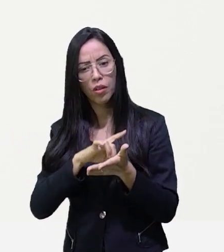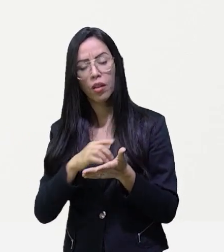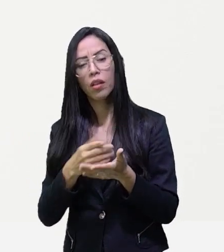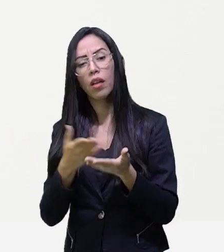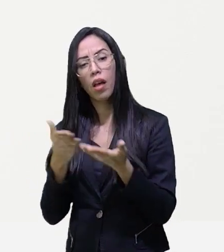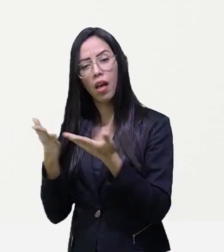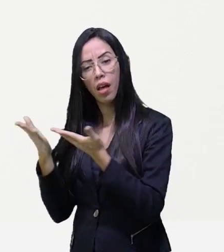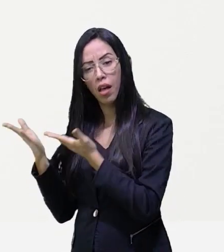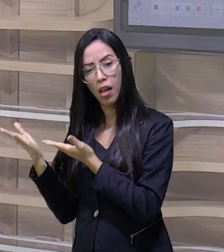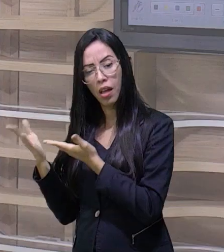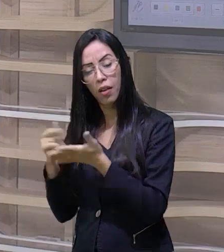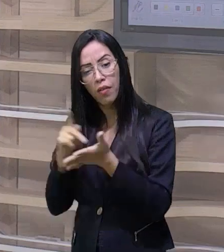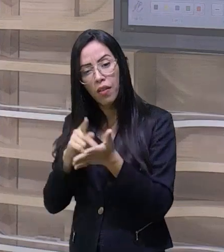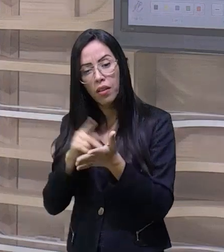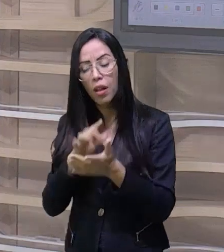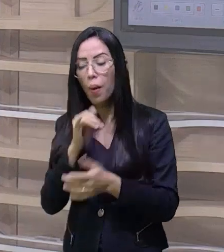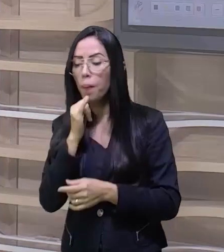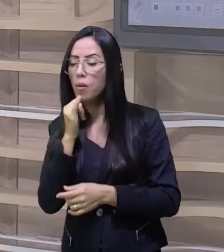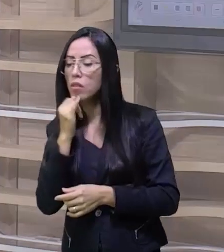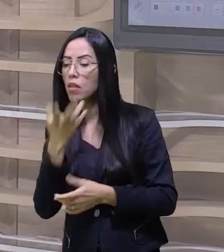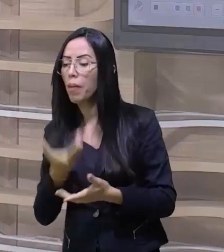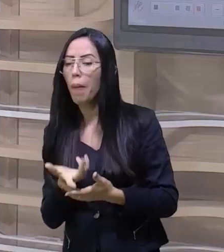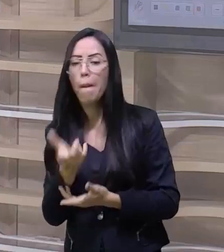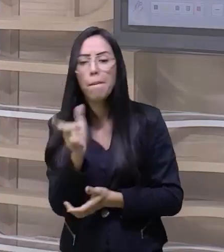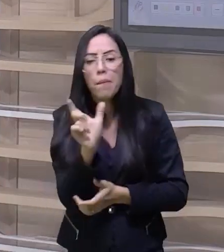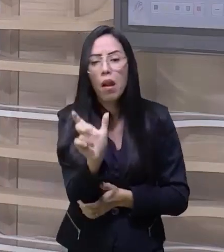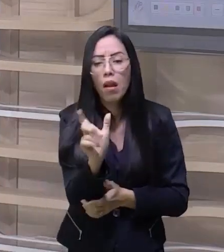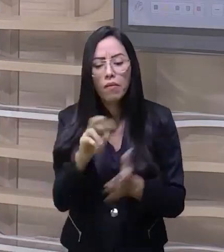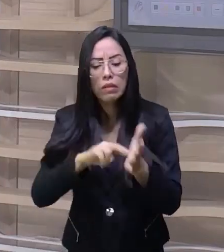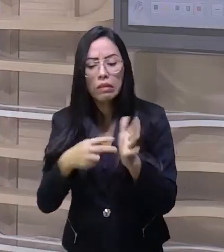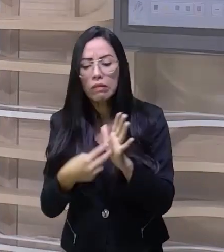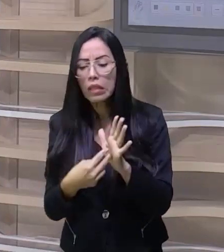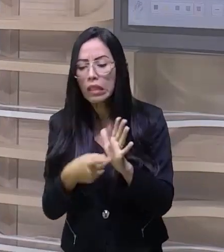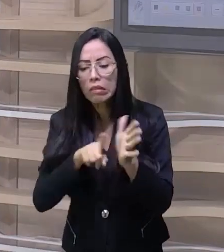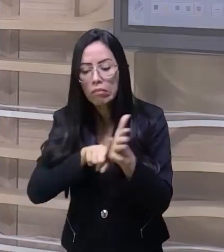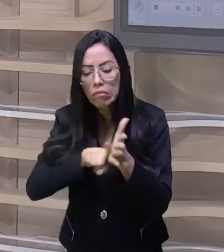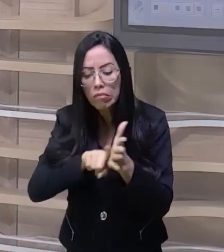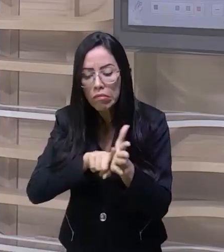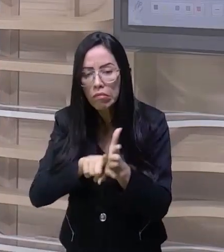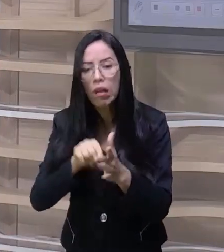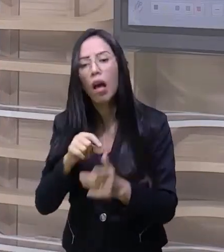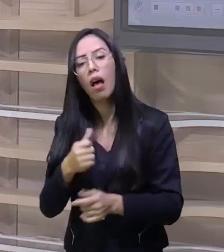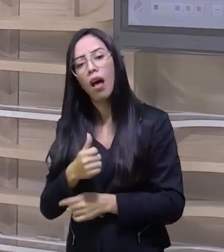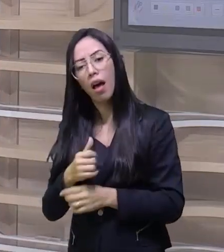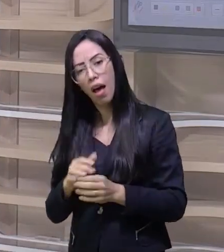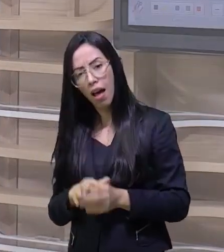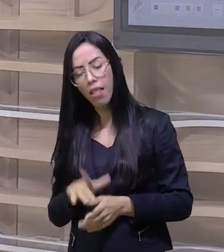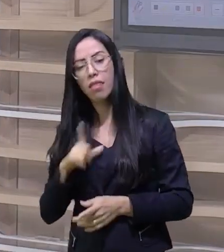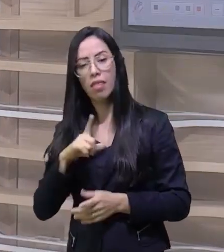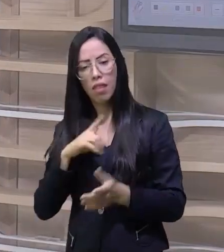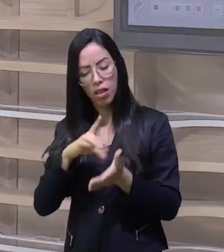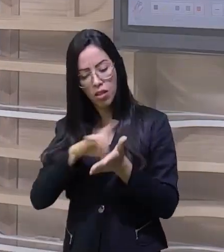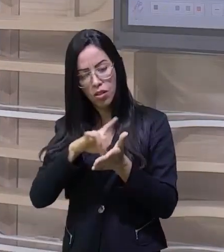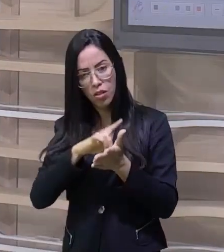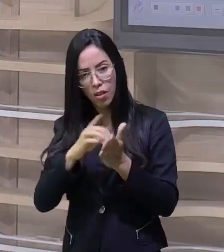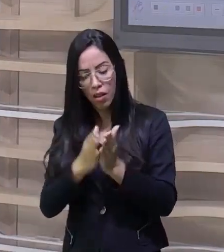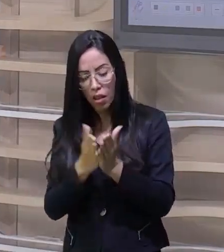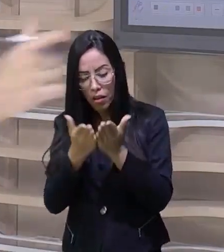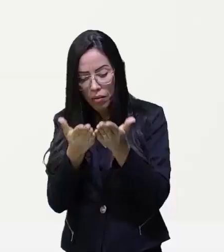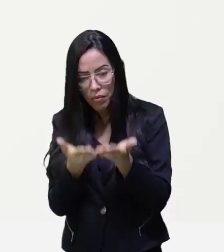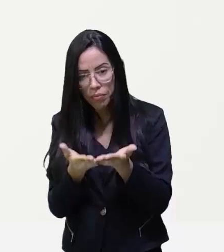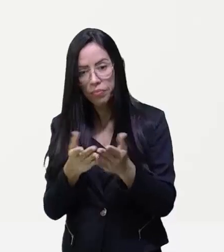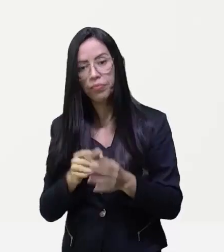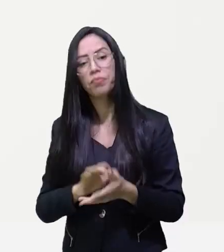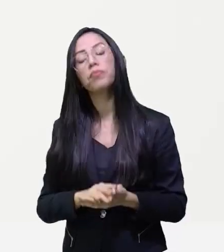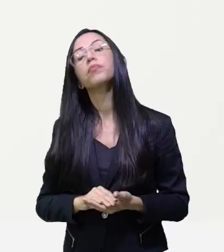Uma perguntinha, um significado, enfim. Esses são os verbetes de dicionário. Lembra disso?